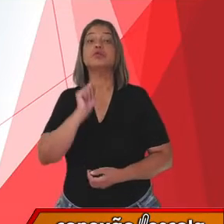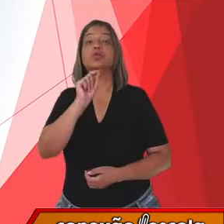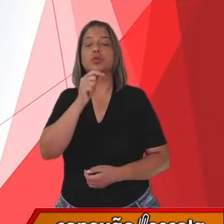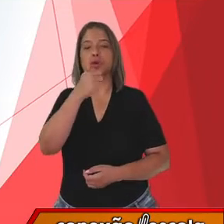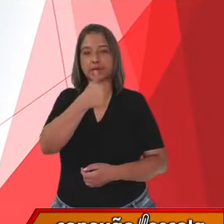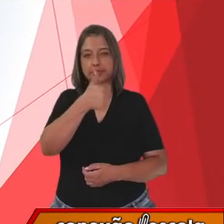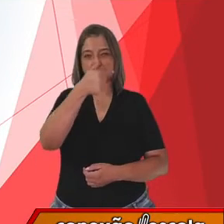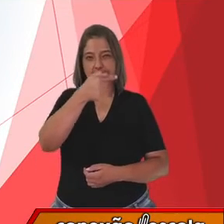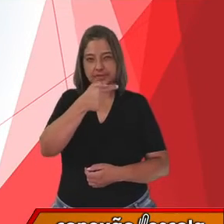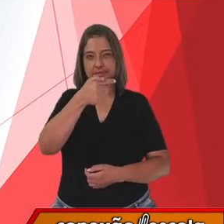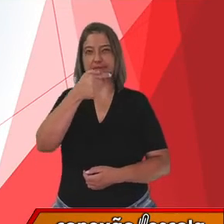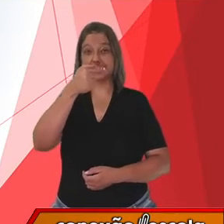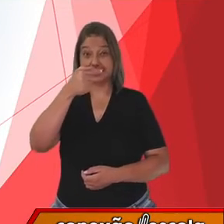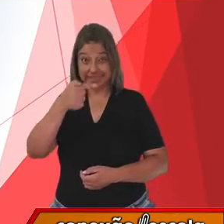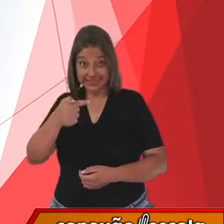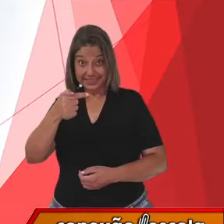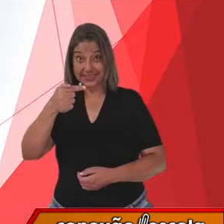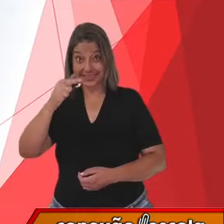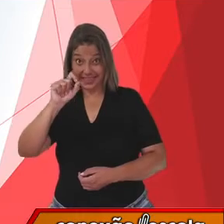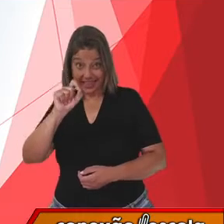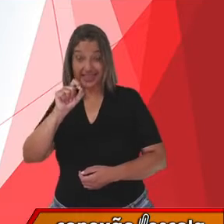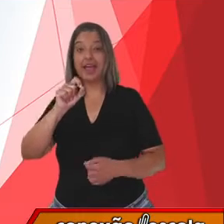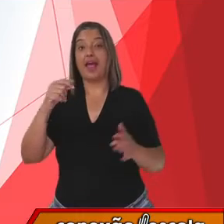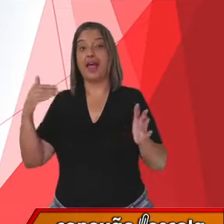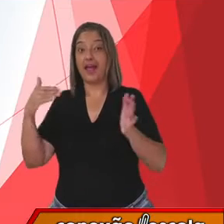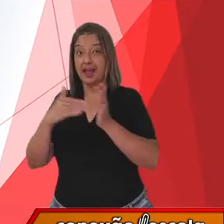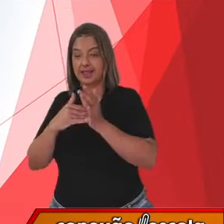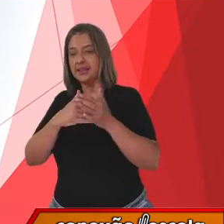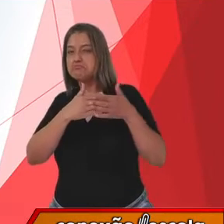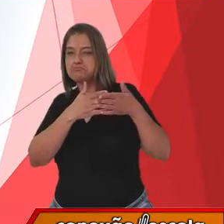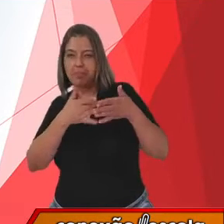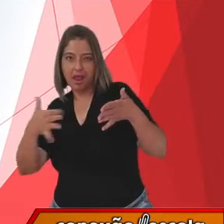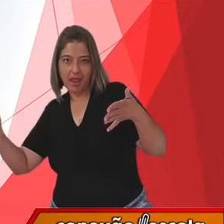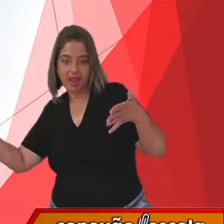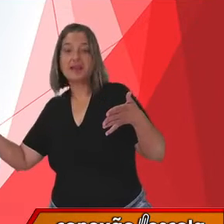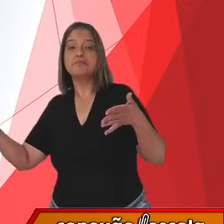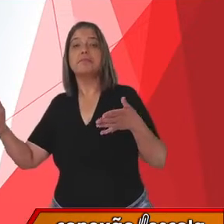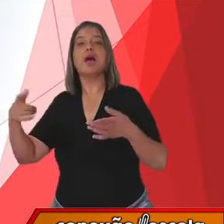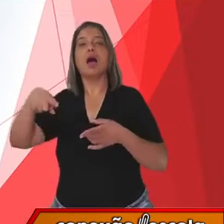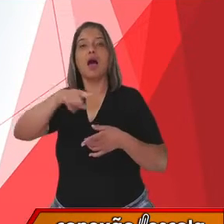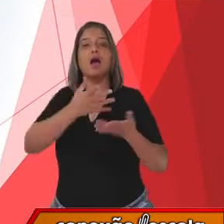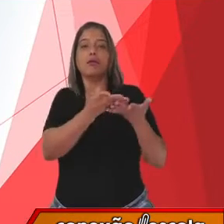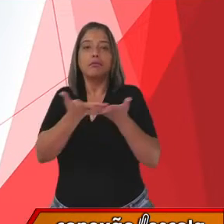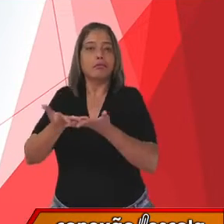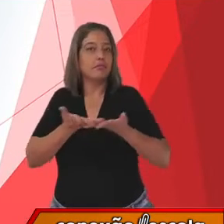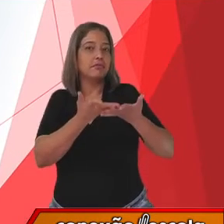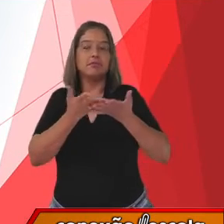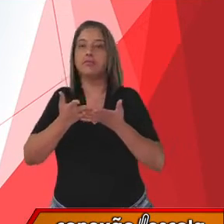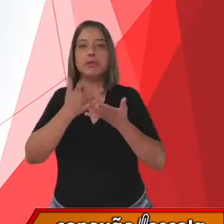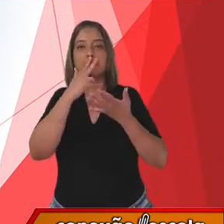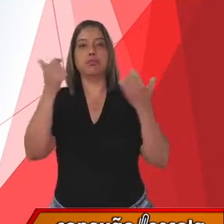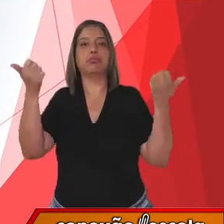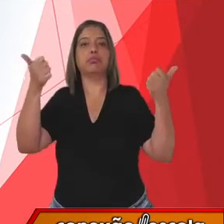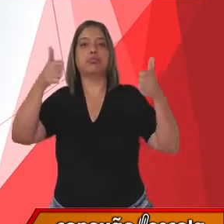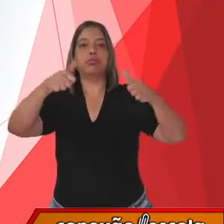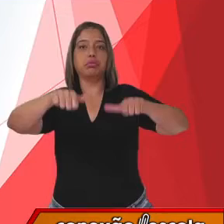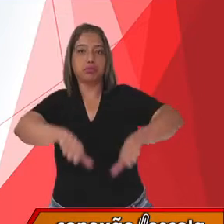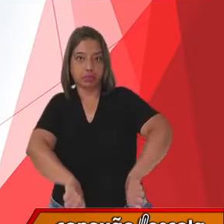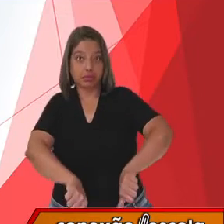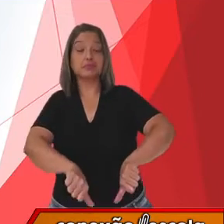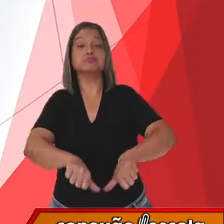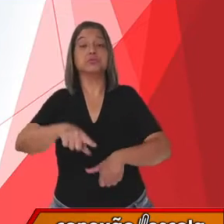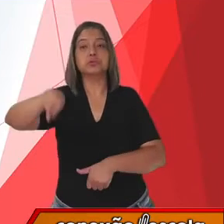de 1770 adiante, a mineração entrou em decadência, o que provocou